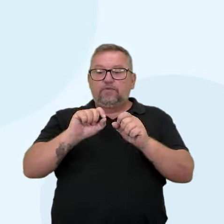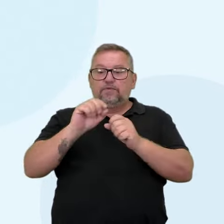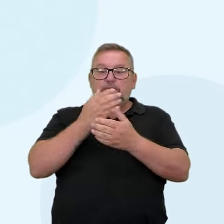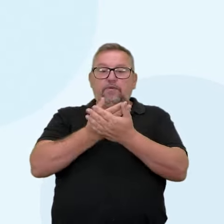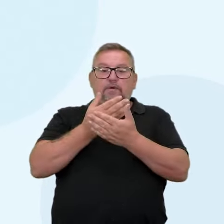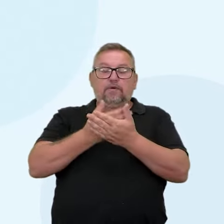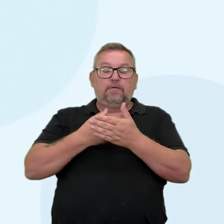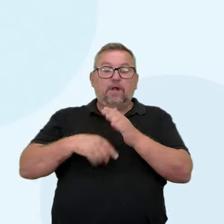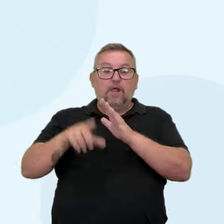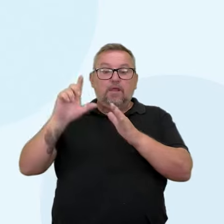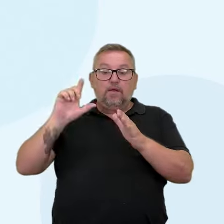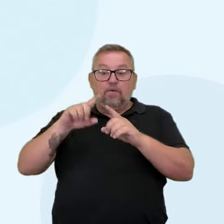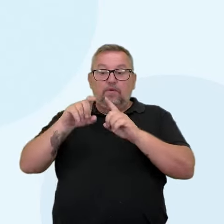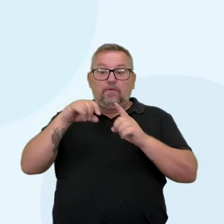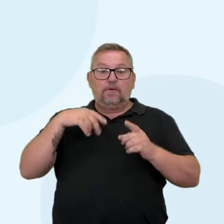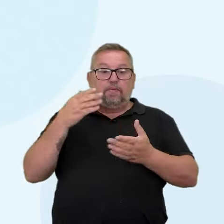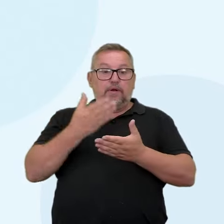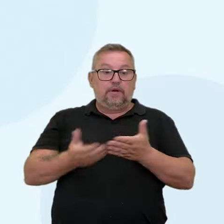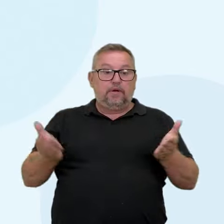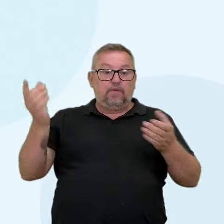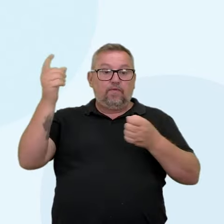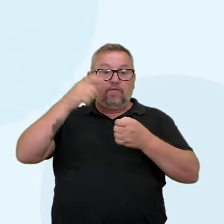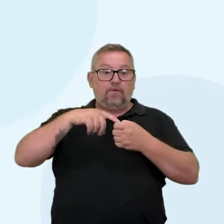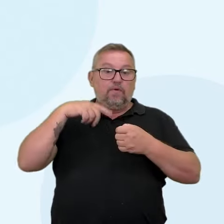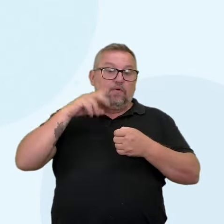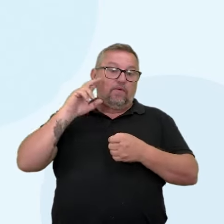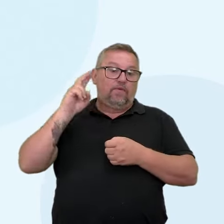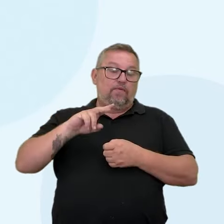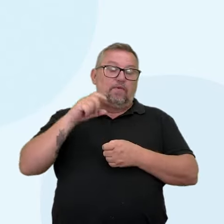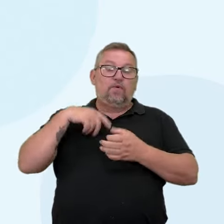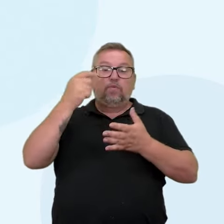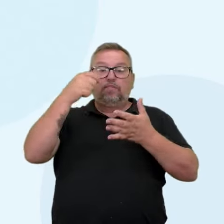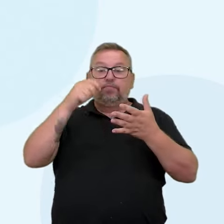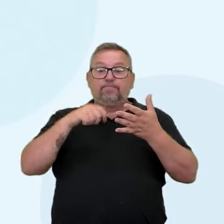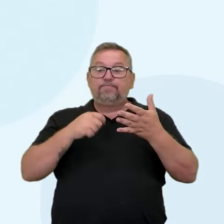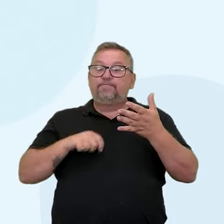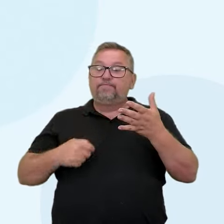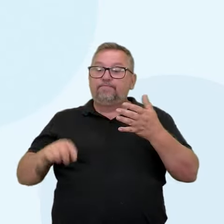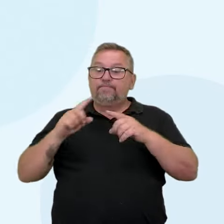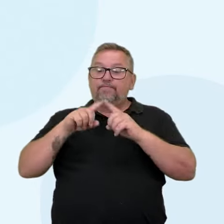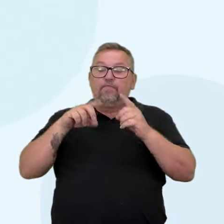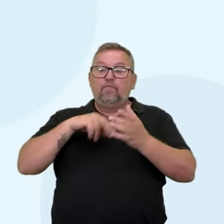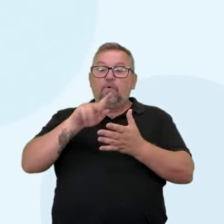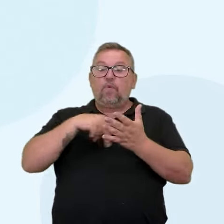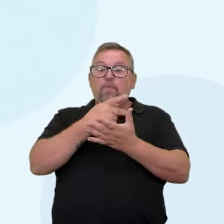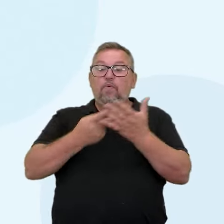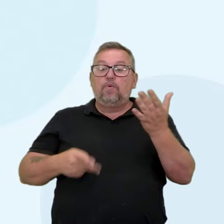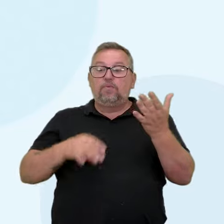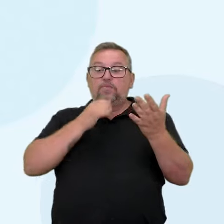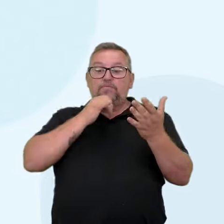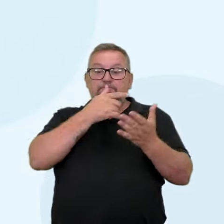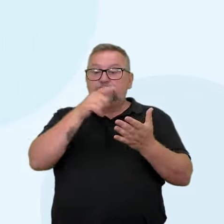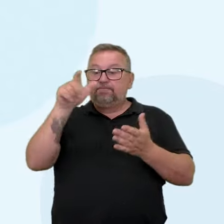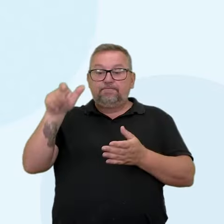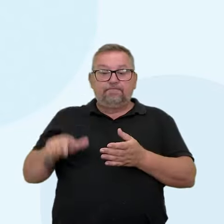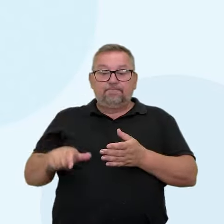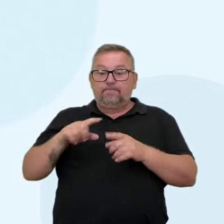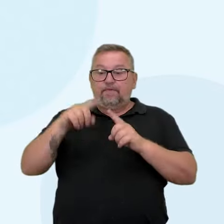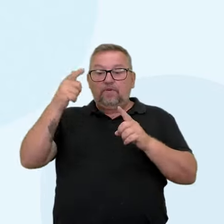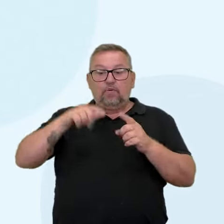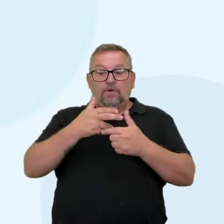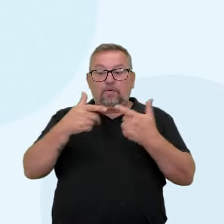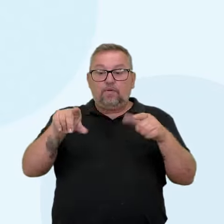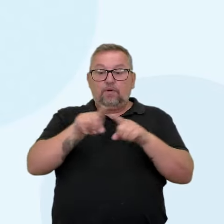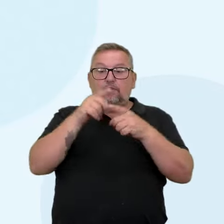aula anterior. Se você perdeu, volte lá e veja como preencher essa tabelinha. Se foi poema, por exemplo, aí não vai ter personagem, né? Vai ser outra coisa. Se